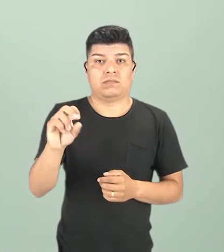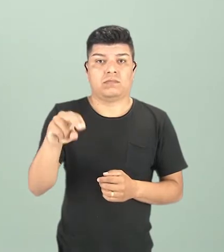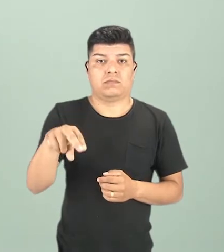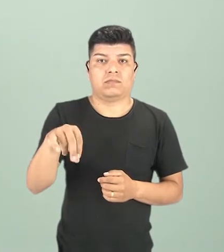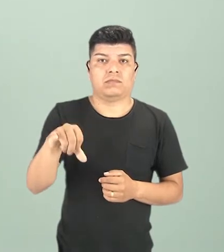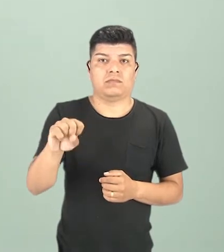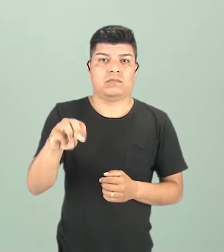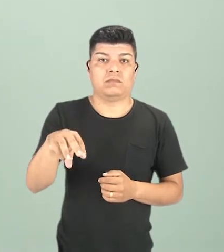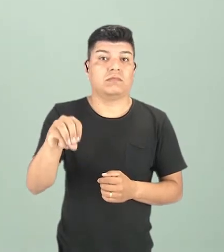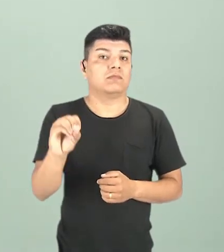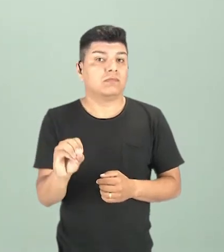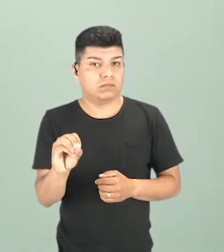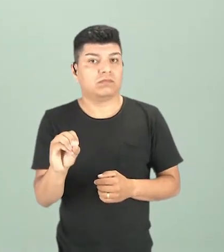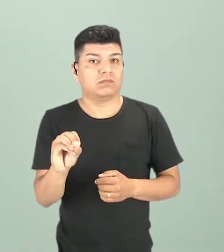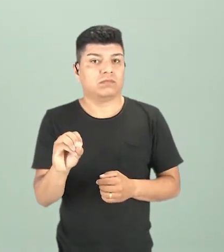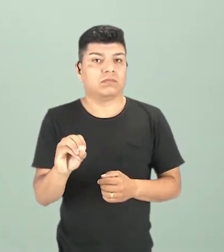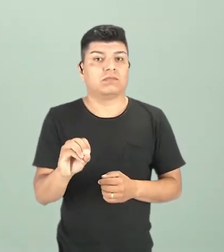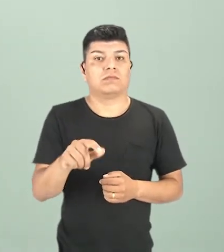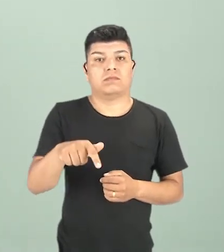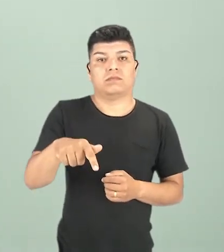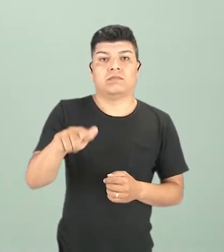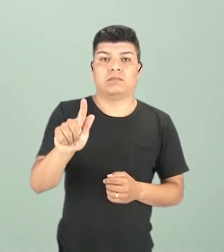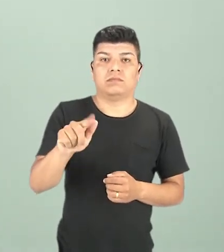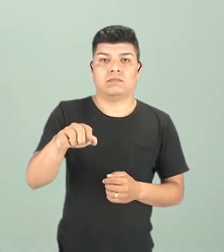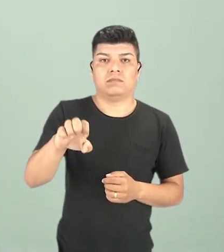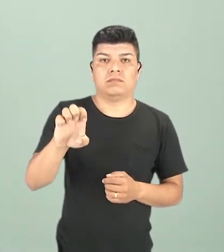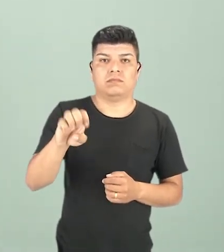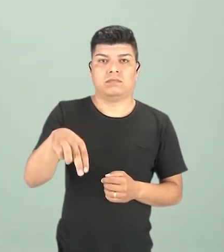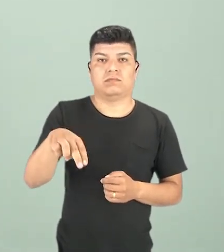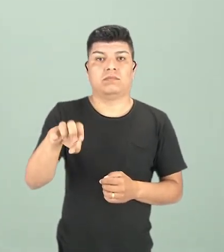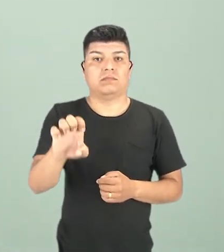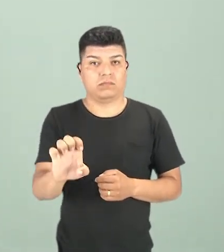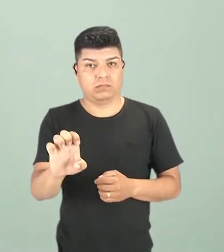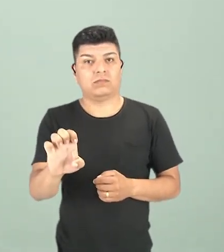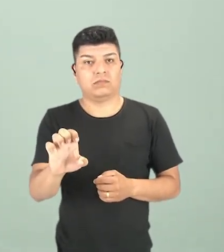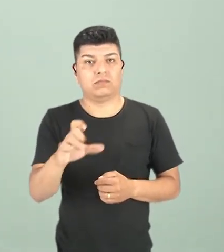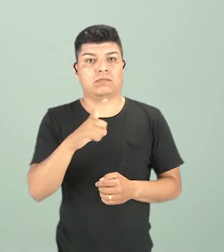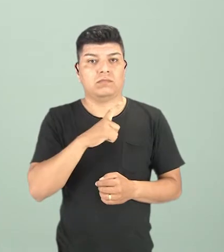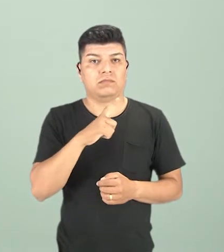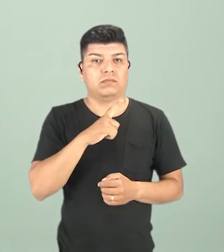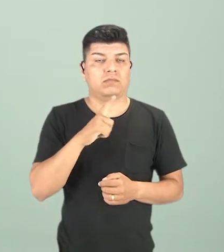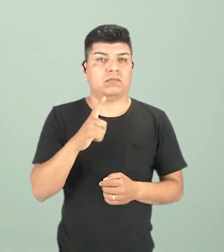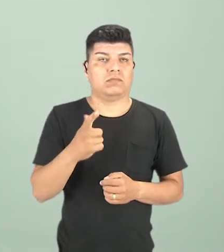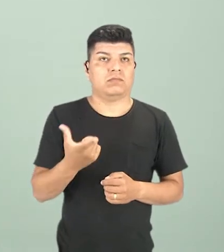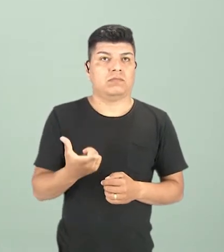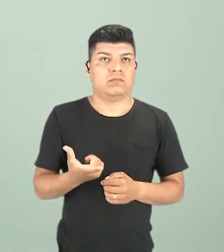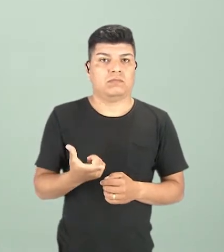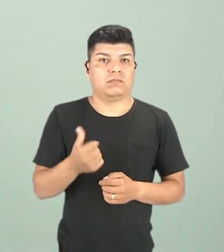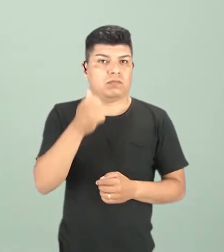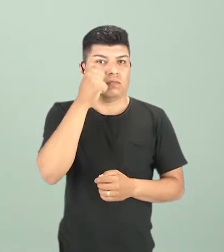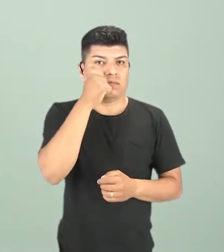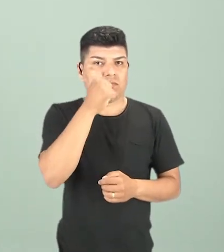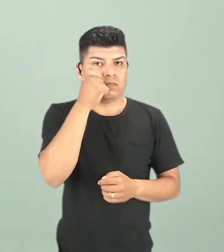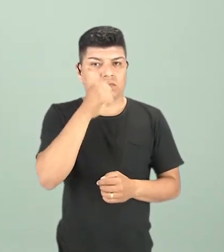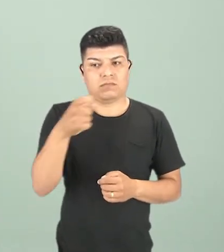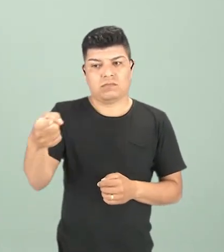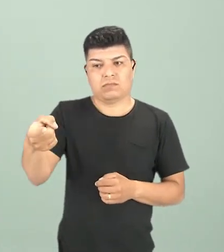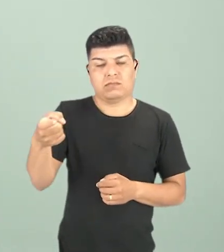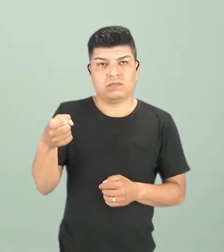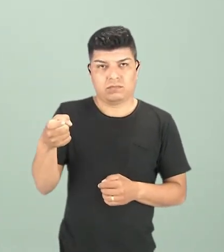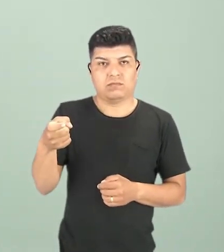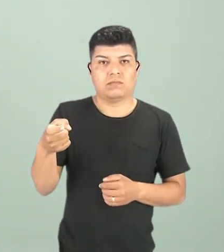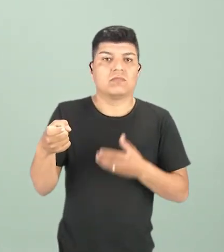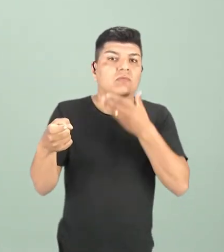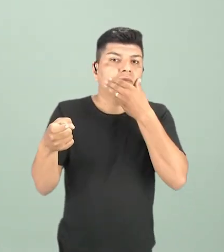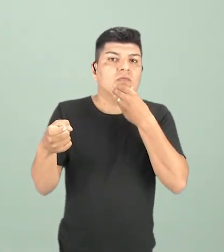eles têm o gene recessivo. Então, por exemplo, o gene recessivo está lá na mulher, no